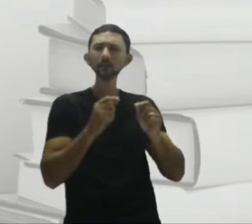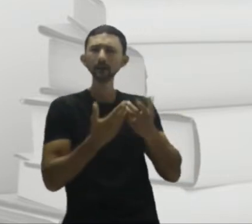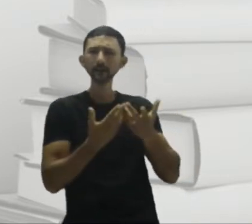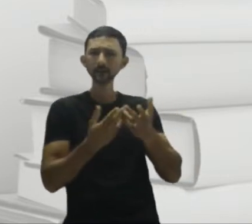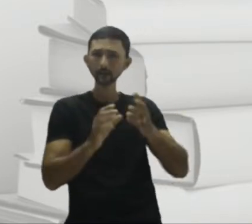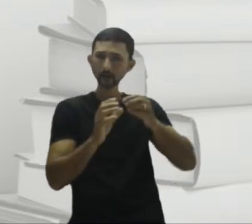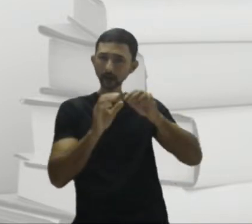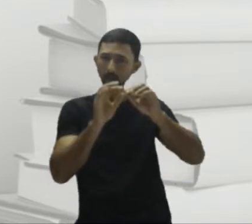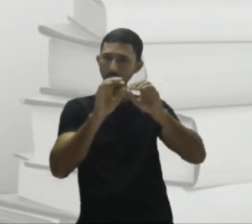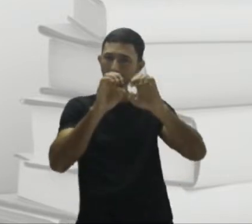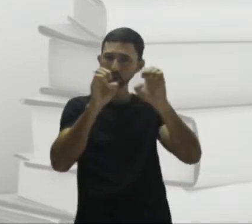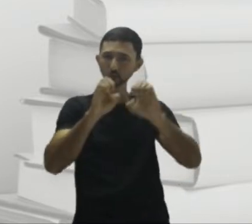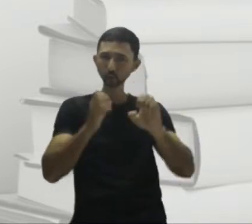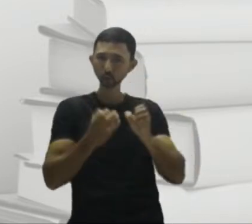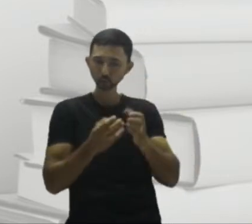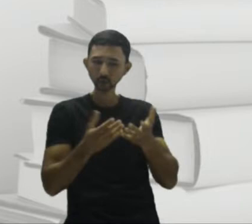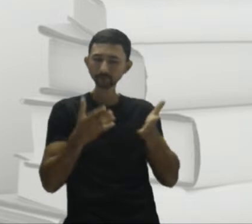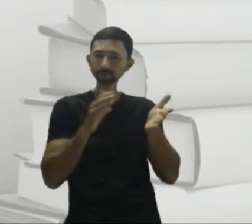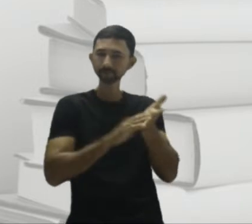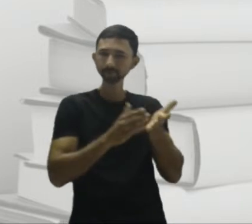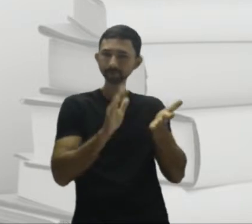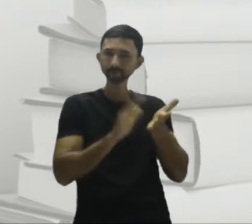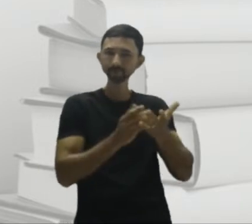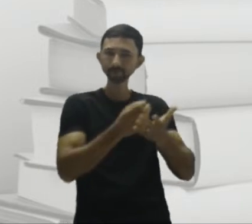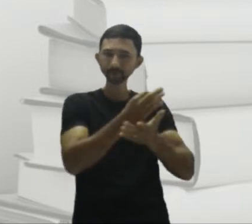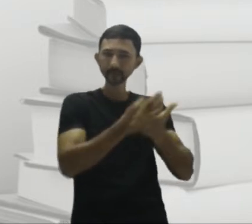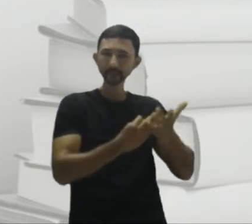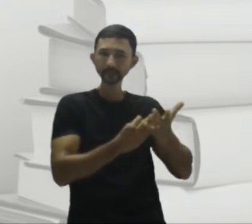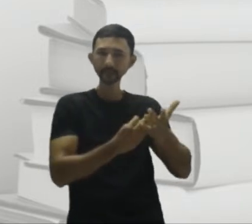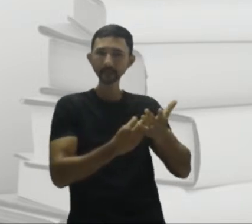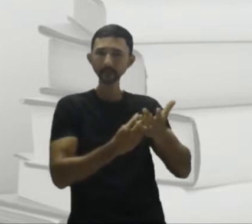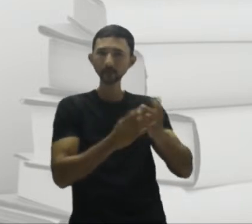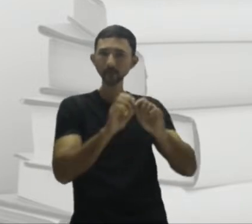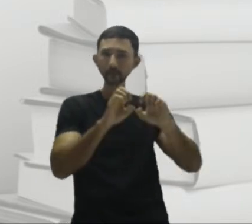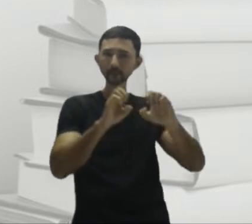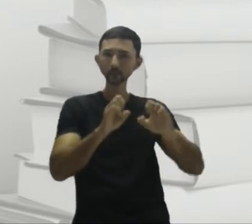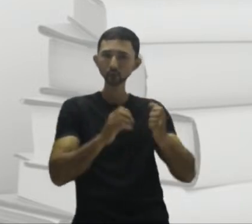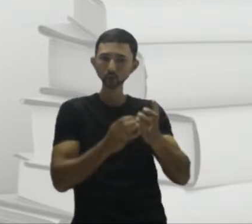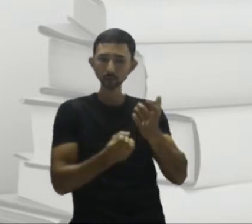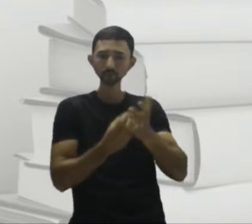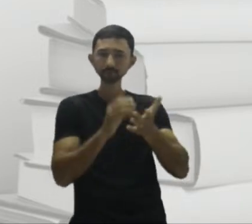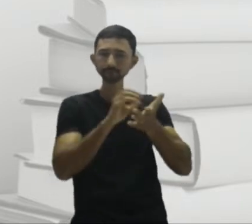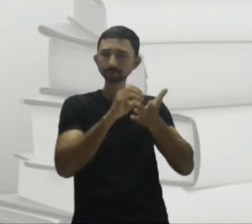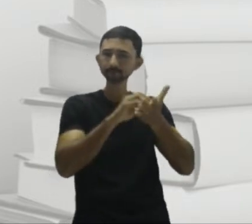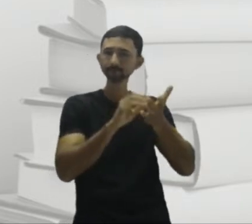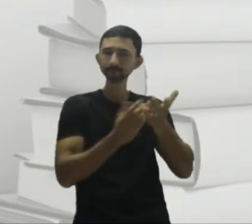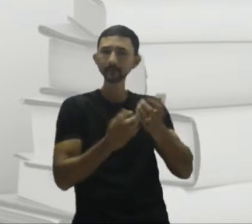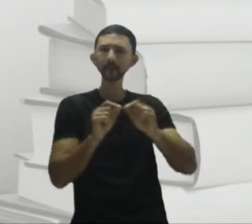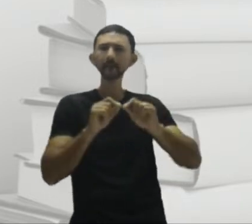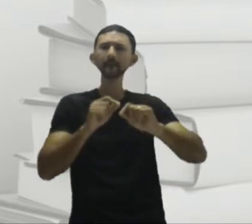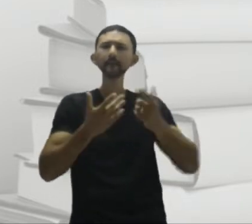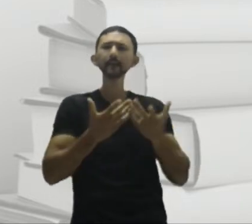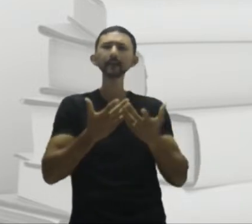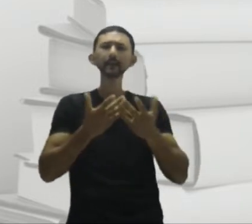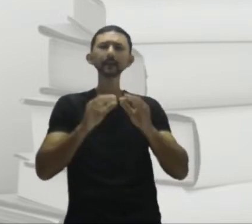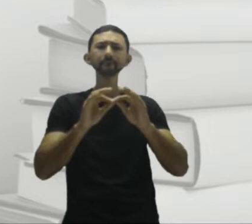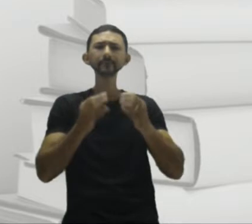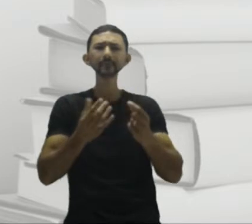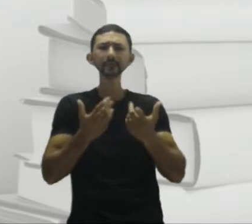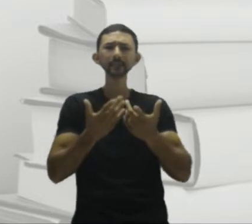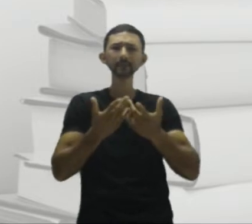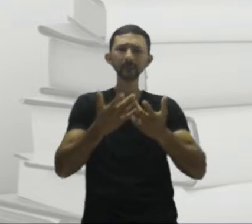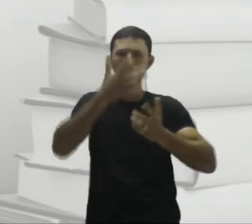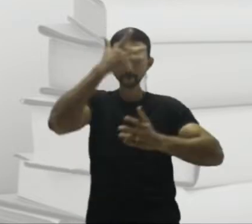uma estrutura fixa, certo? Para a sua composição. Simplesmente,